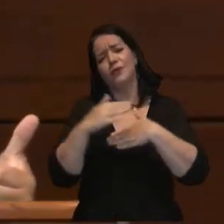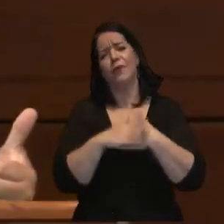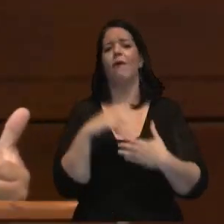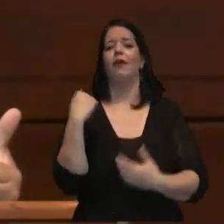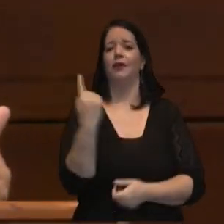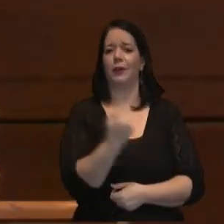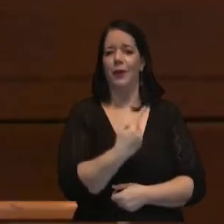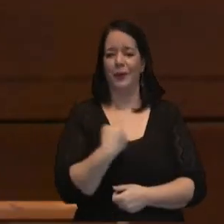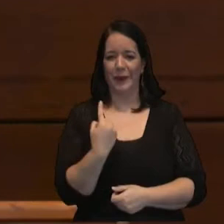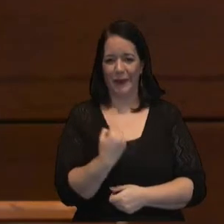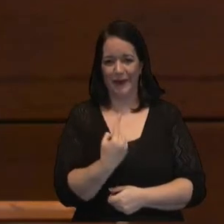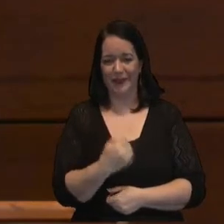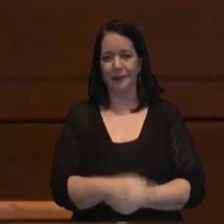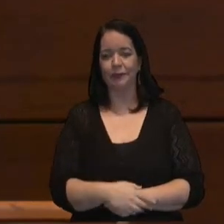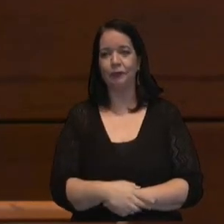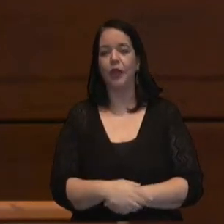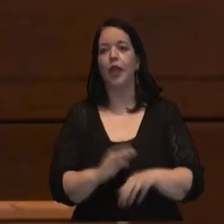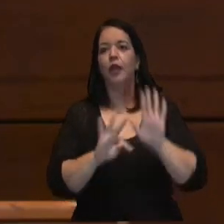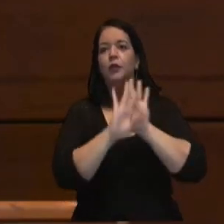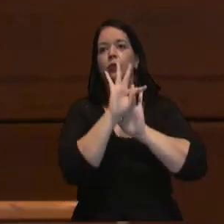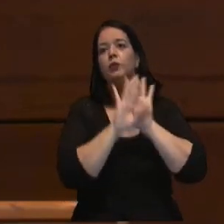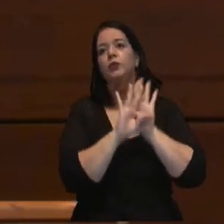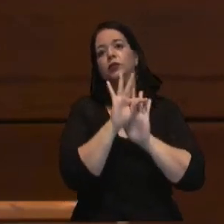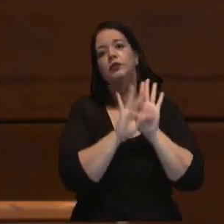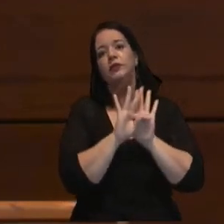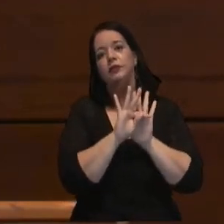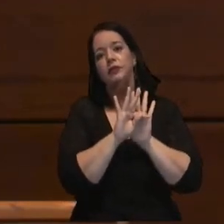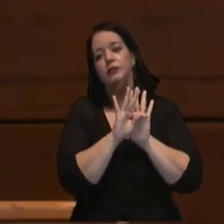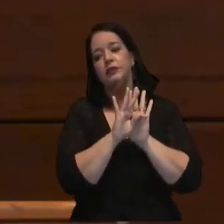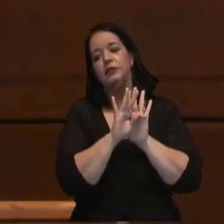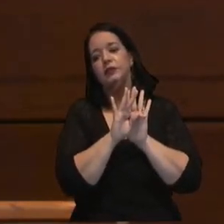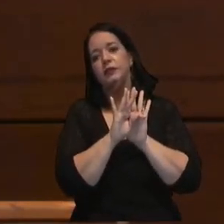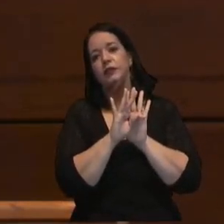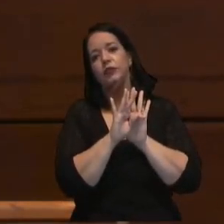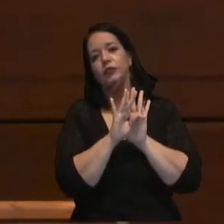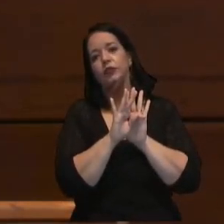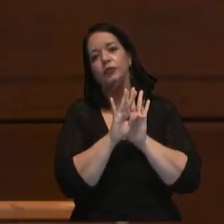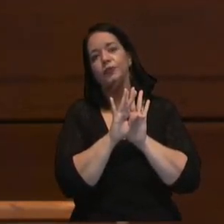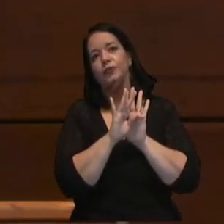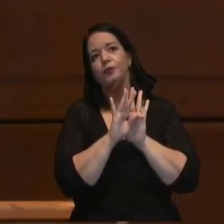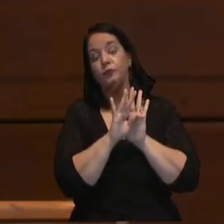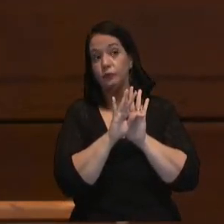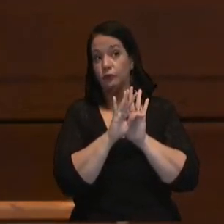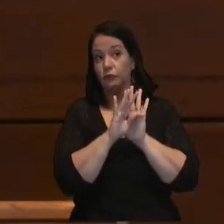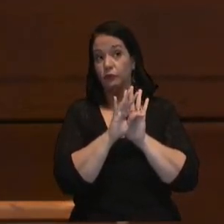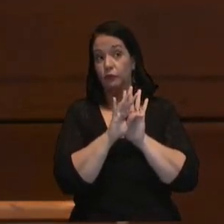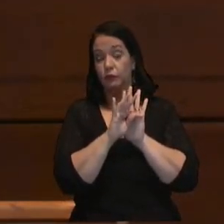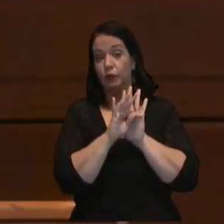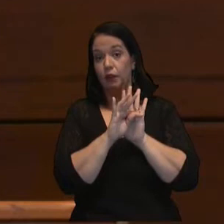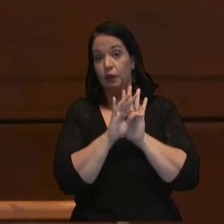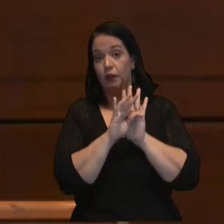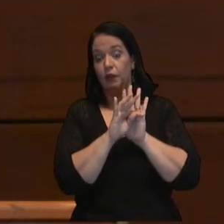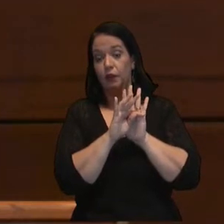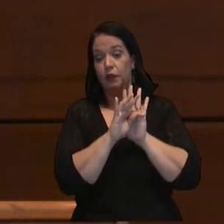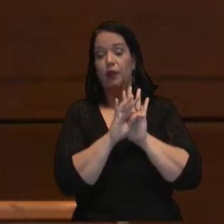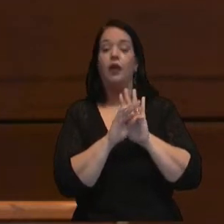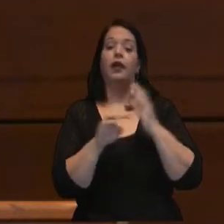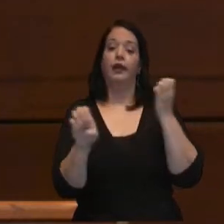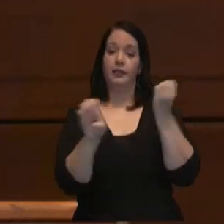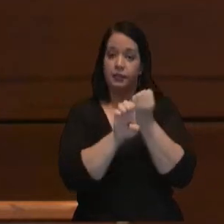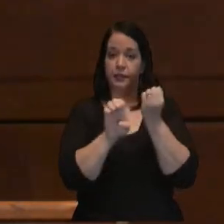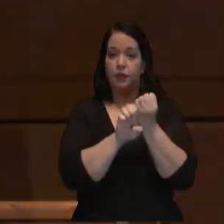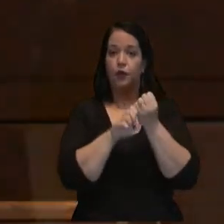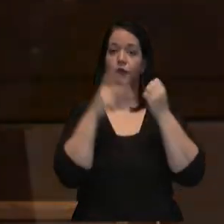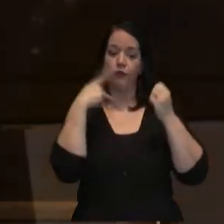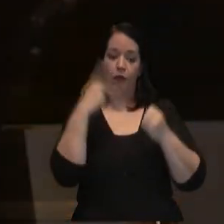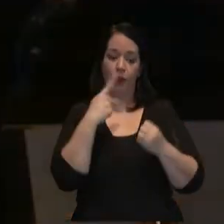maravilhosa. Aqui neste texto, a ordem para não temer vem acompanhada de uma promessa,